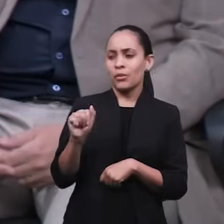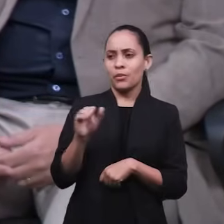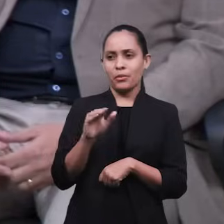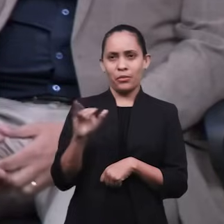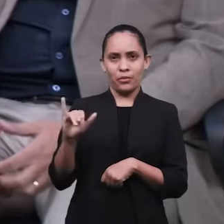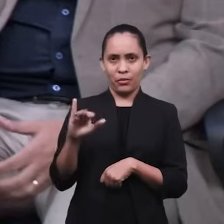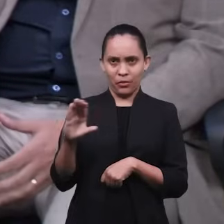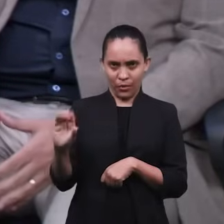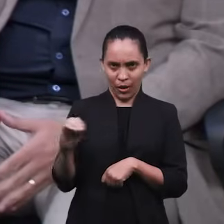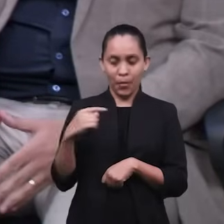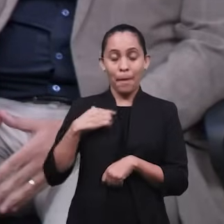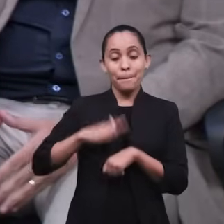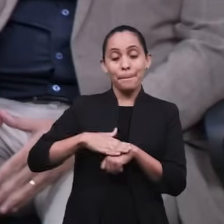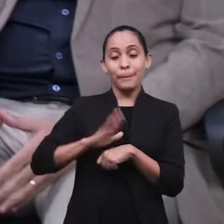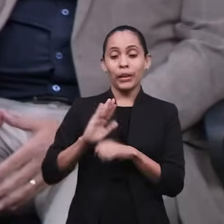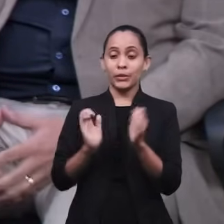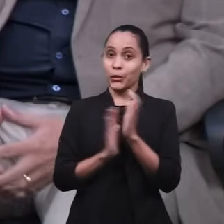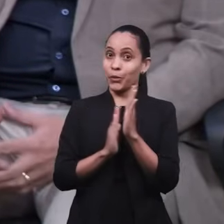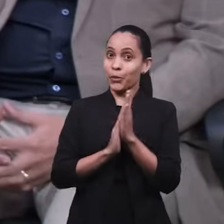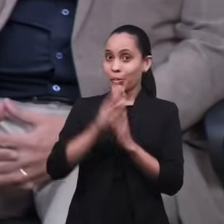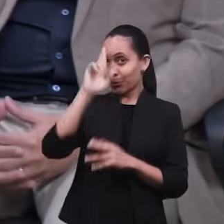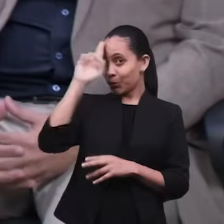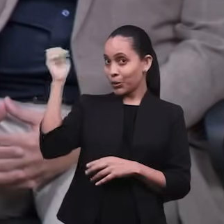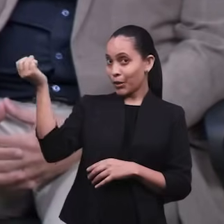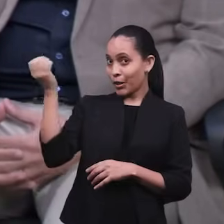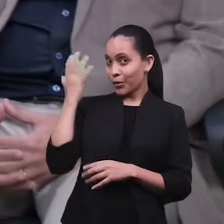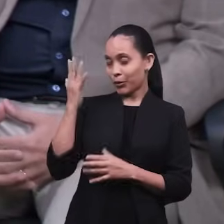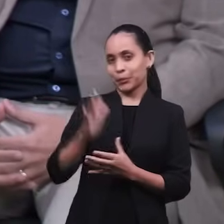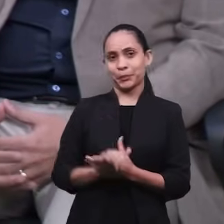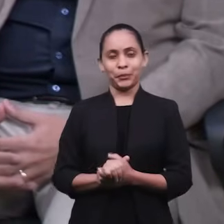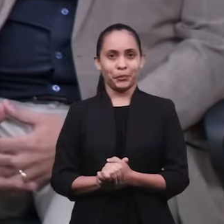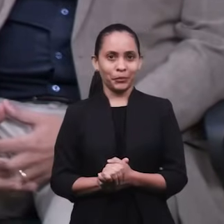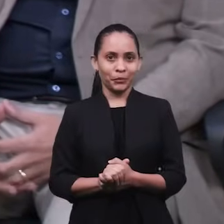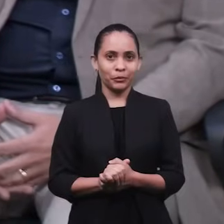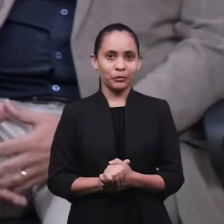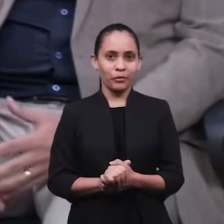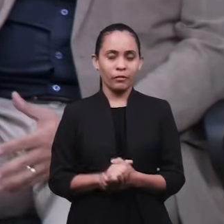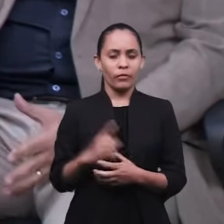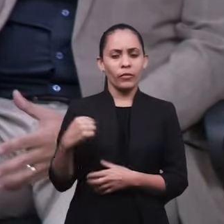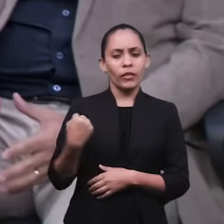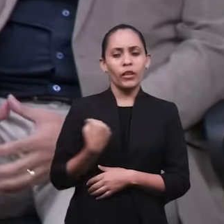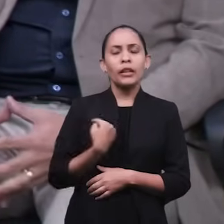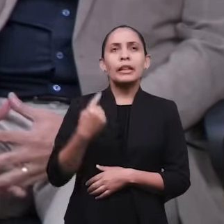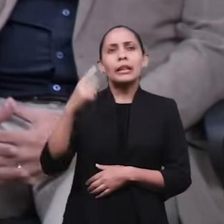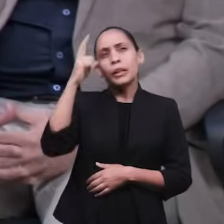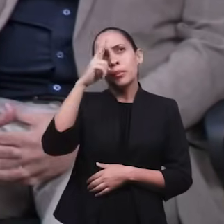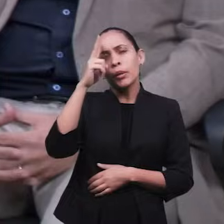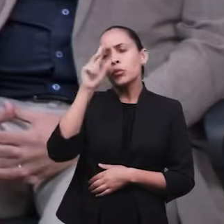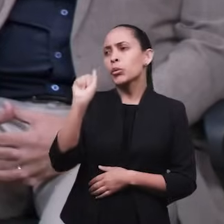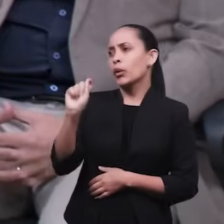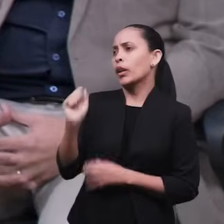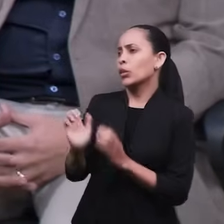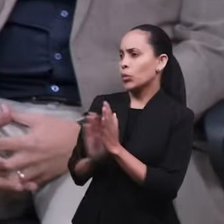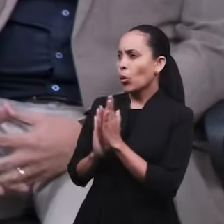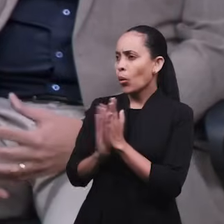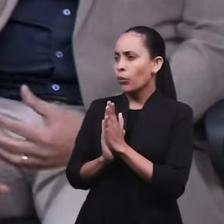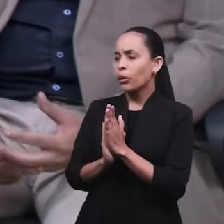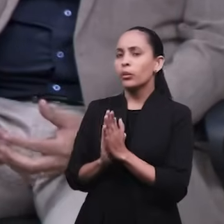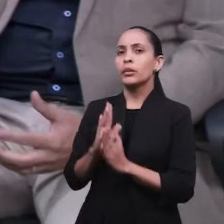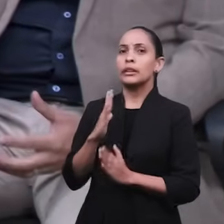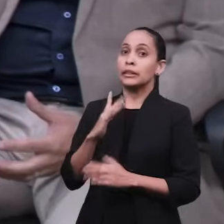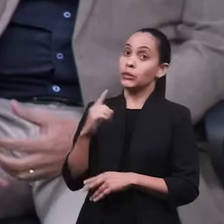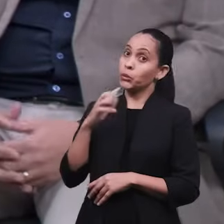uma vez. Pastor, tem mais louvores, né, que o Senhor revelou ao Senhor? Sim, nós nos lembramos aqui de um louvor que ele